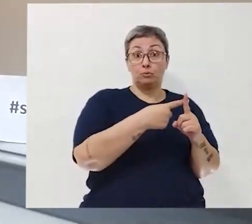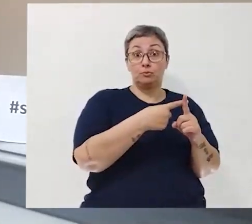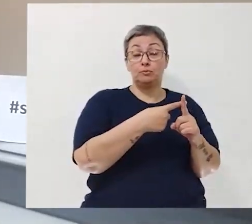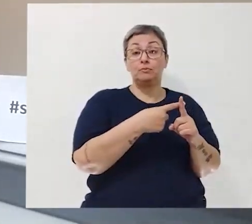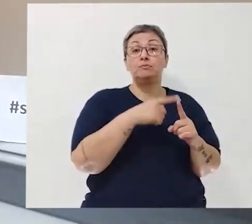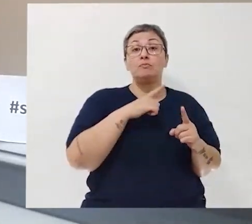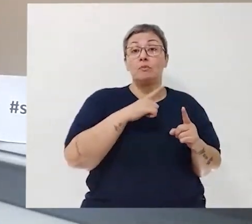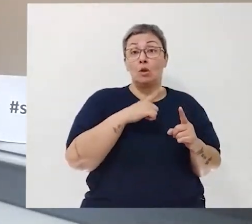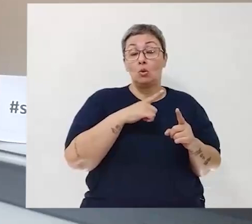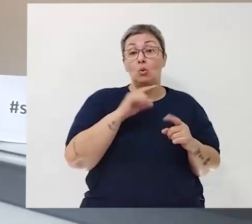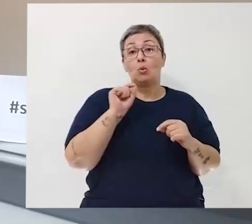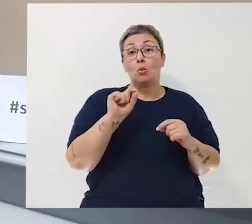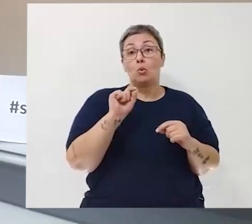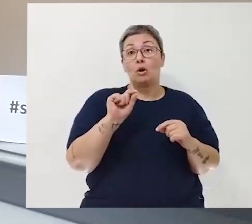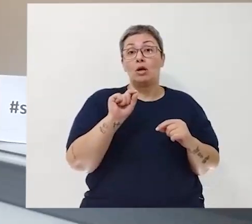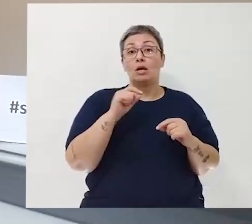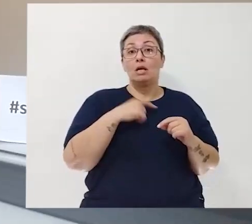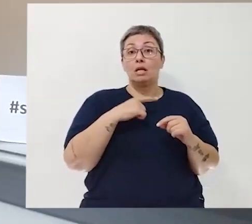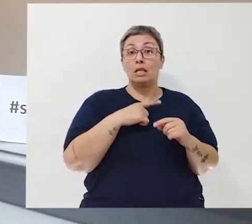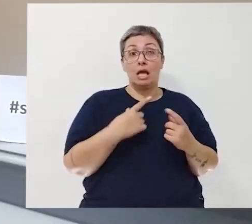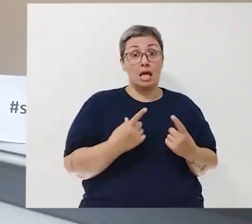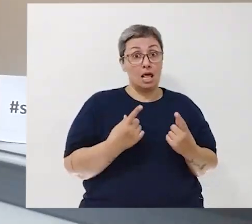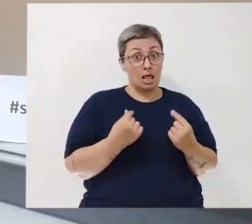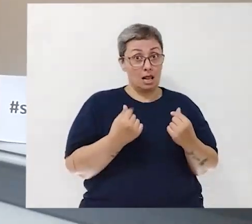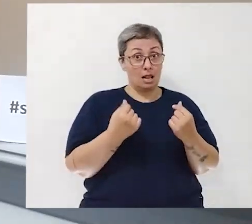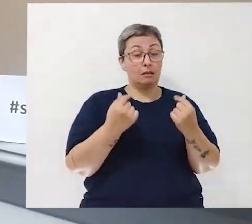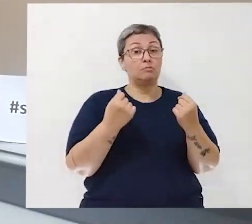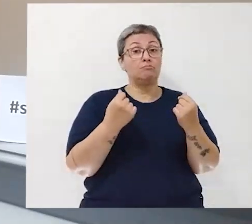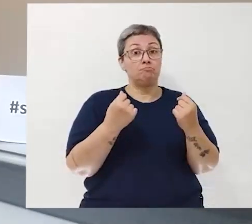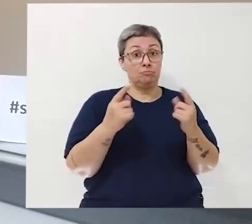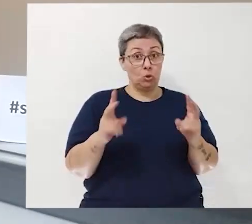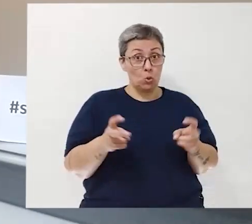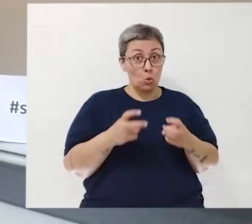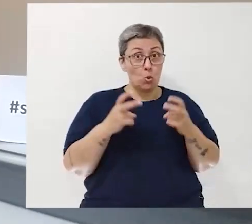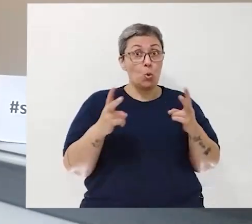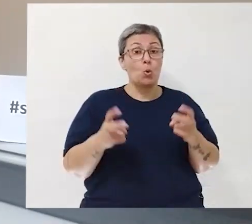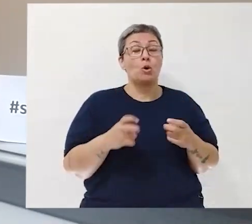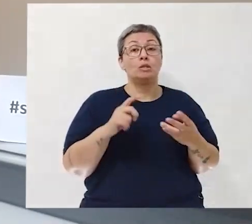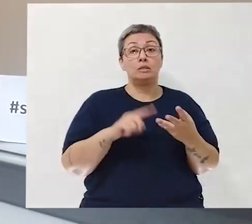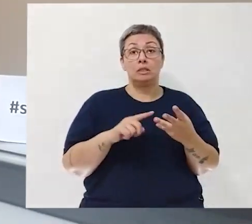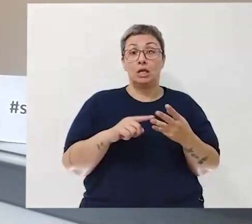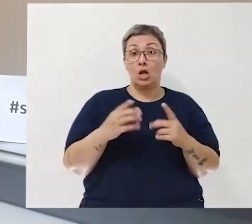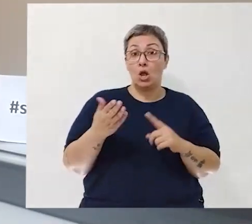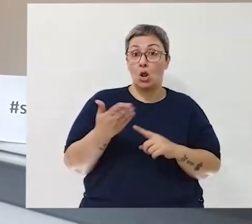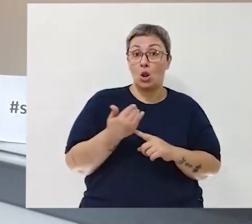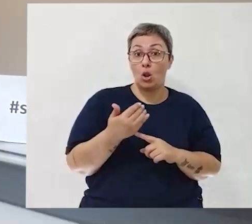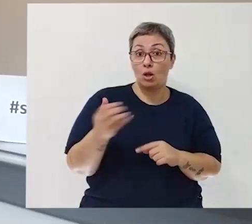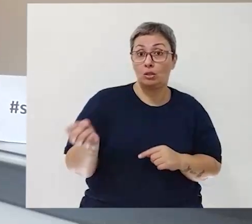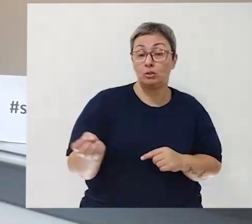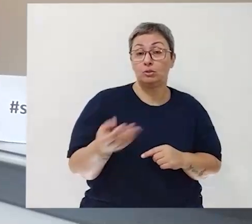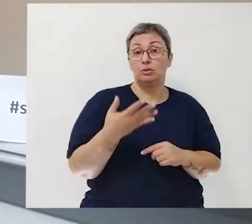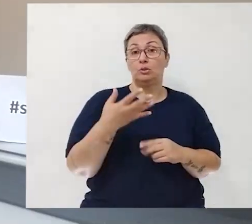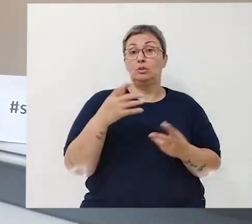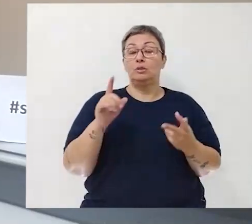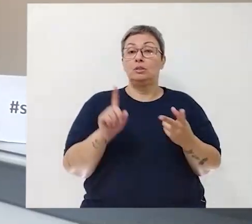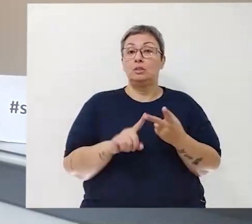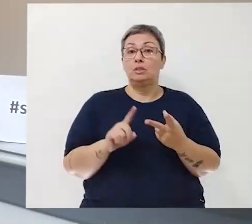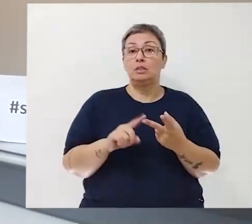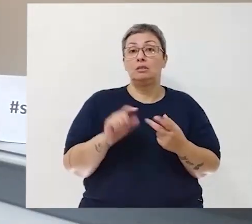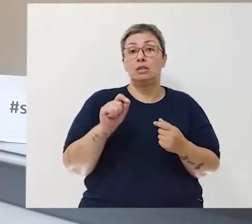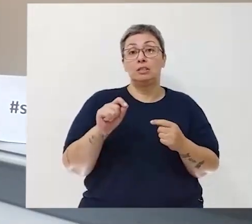positivos, temos a rentabilidade, temos aí a inovação tecnológica